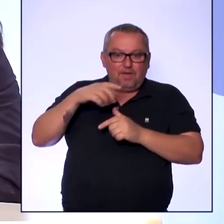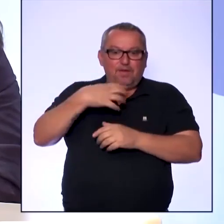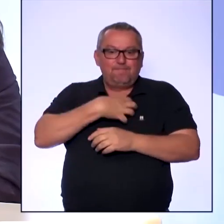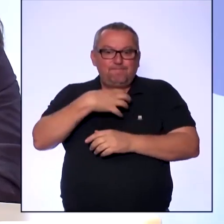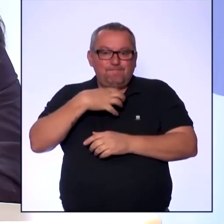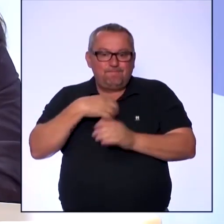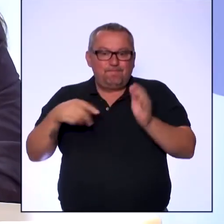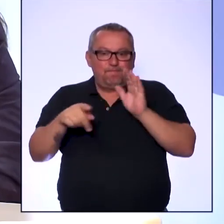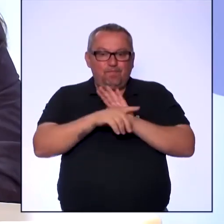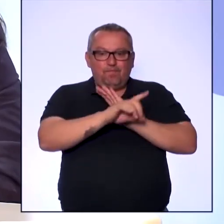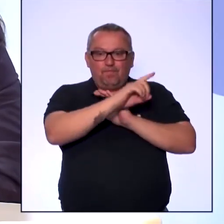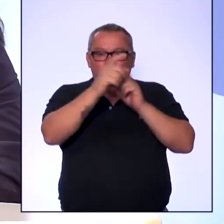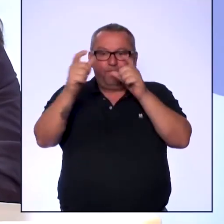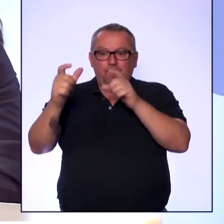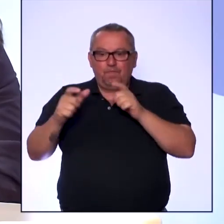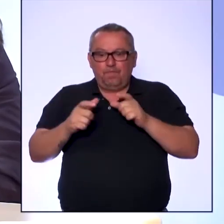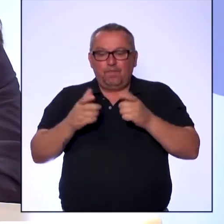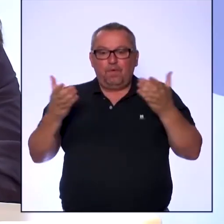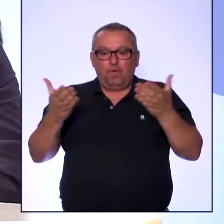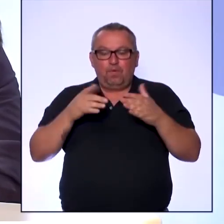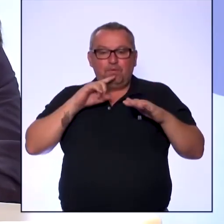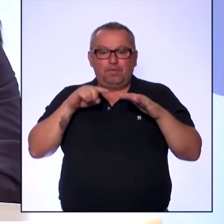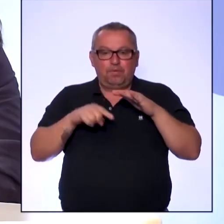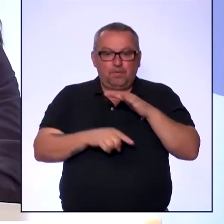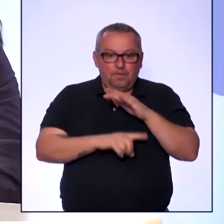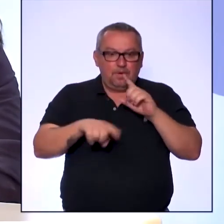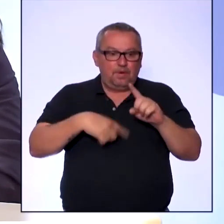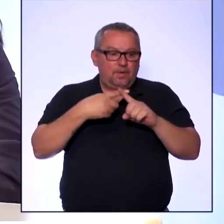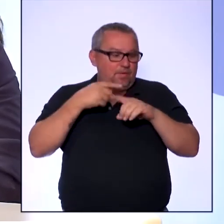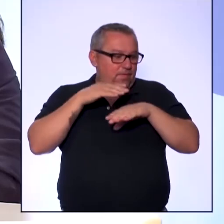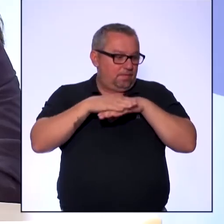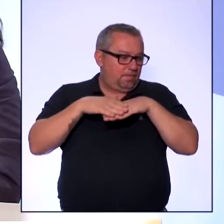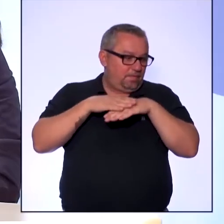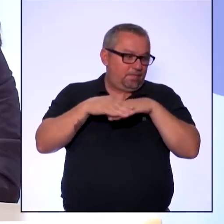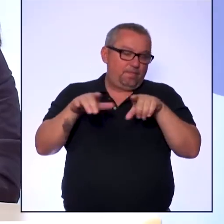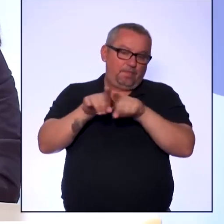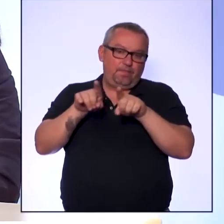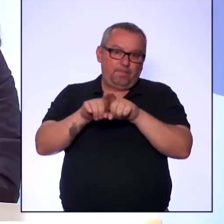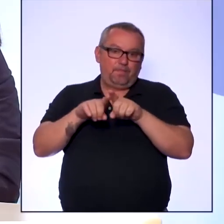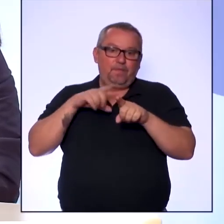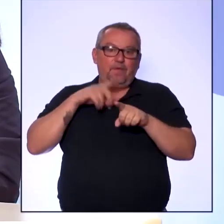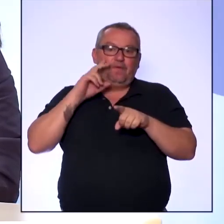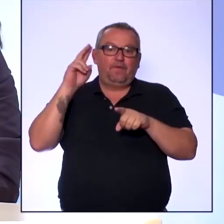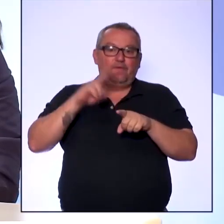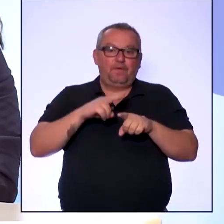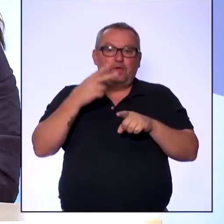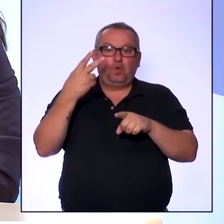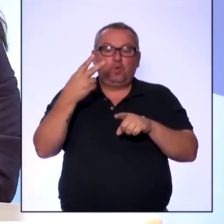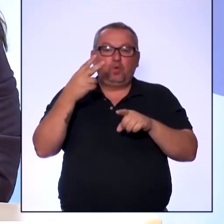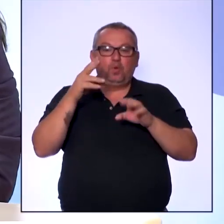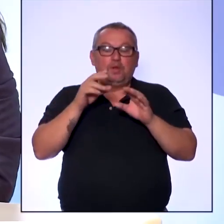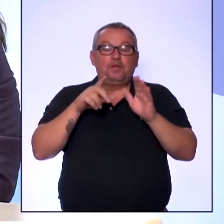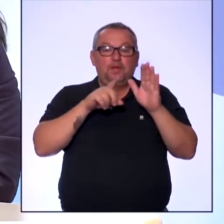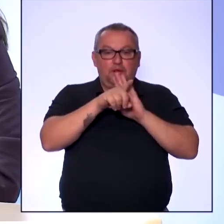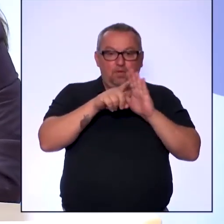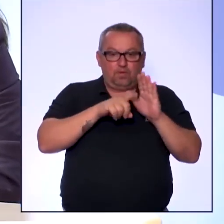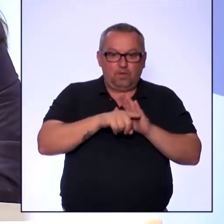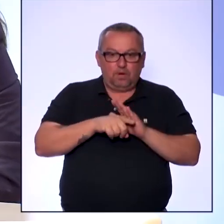características gerais. Hoje a gente aprofunda um pouco mais a nossa conversa e a gente traz essas duas questões, né? Então vamos